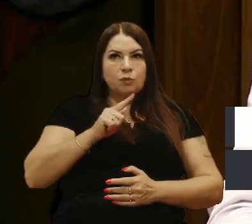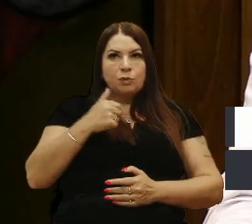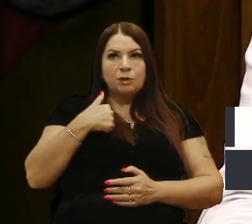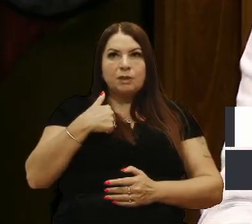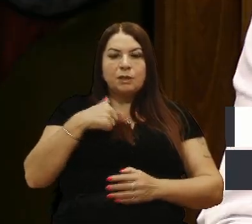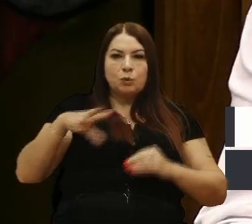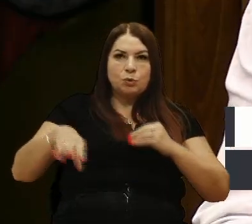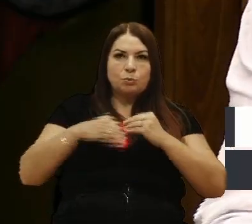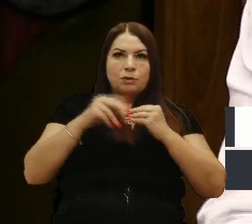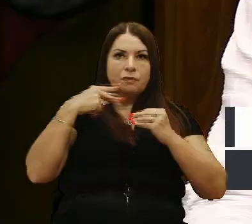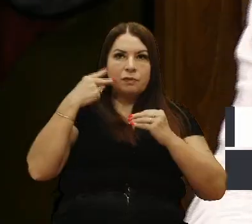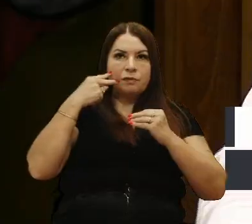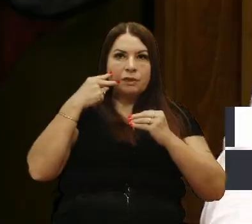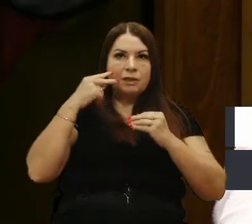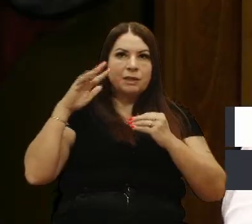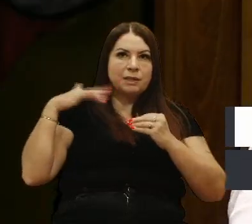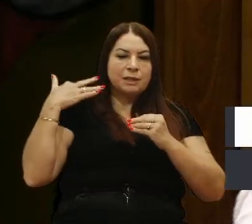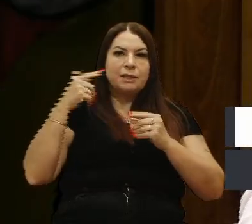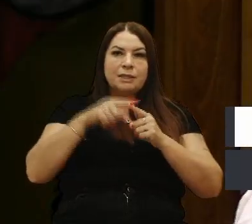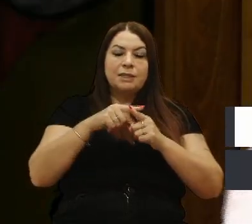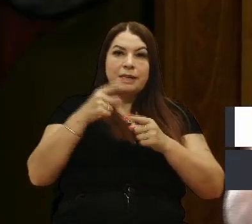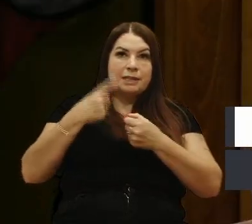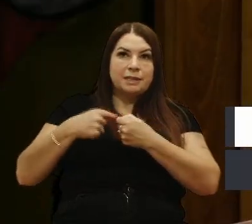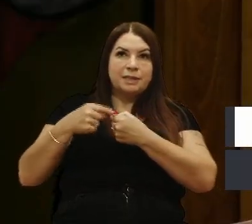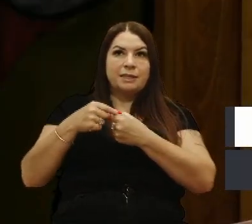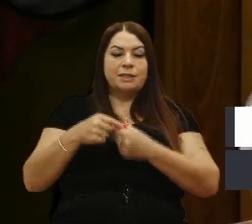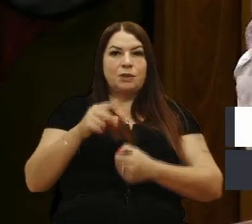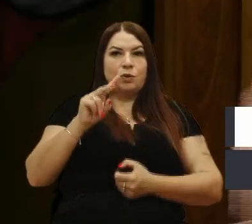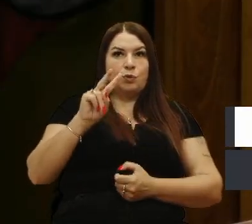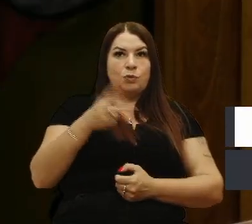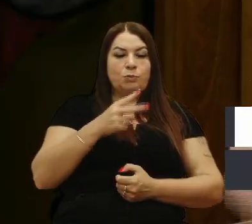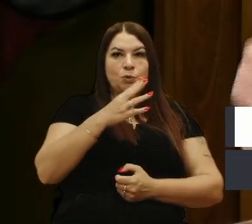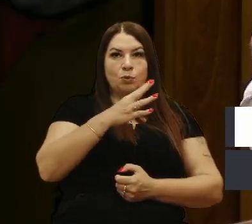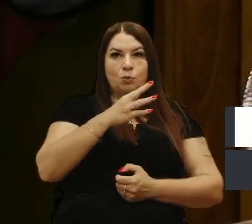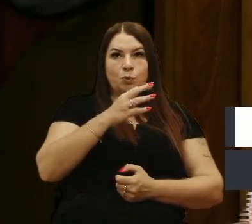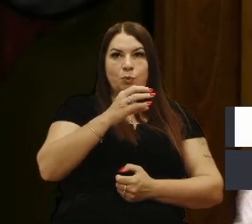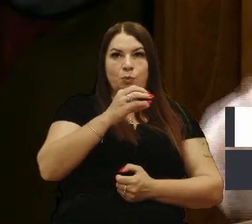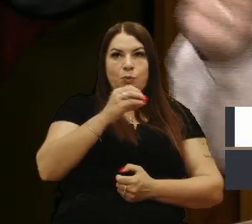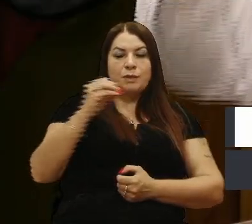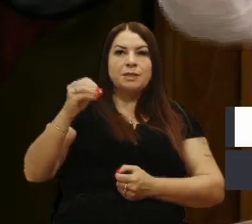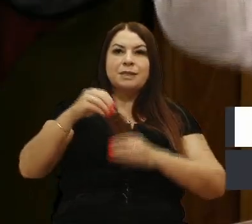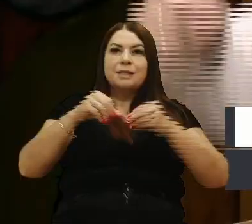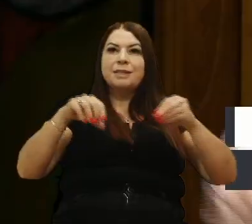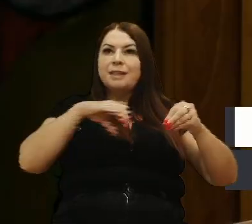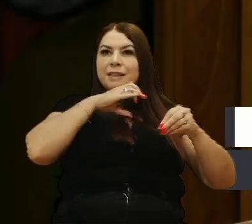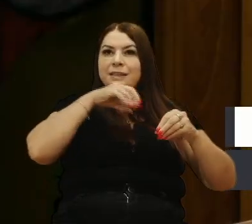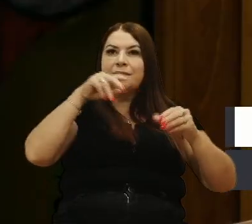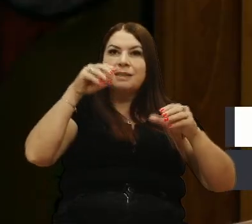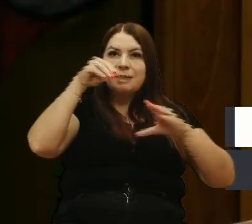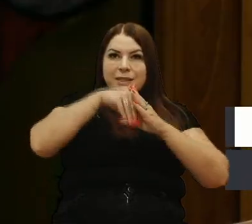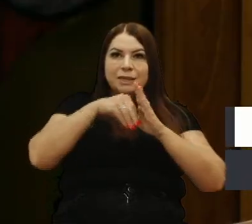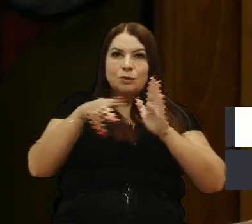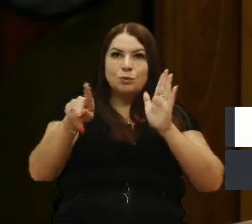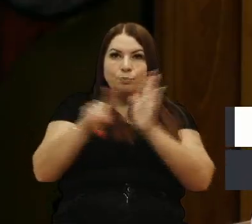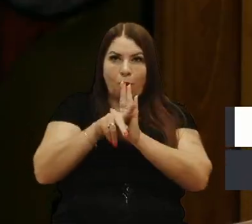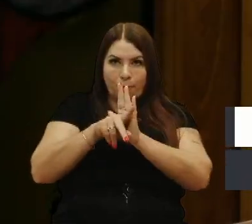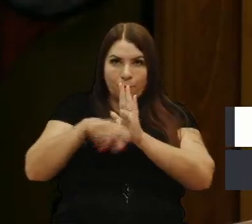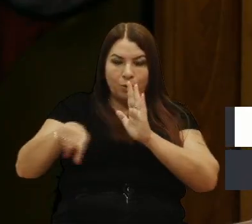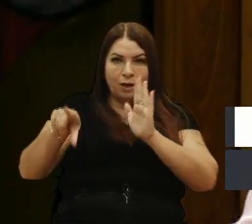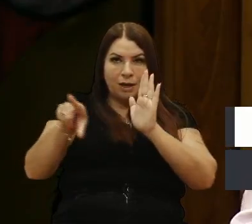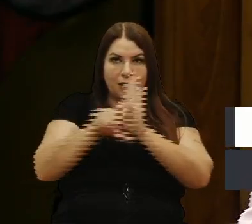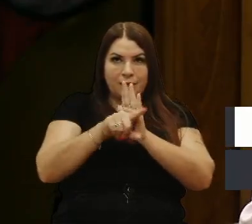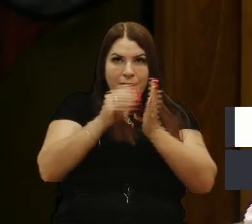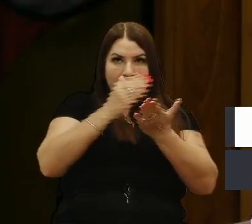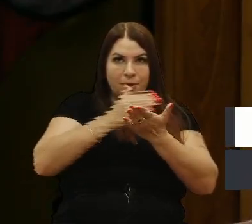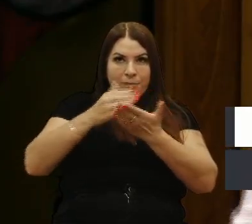me somar à fala da vereadora Andressa. Essa cidade tem 2.400 terrenos dentro das suas propriedades. A nossa lei de